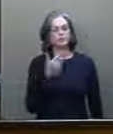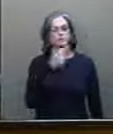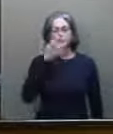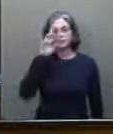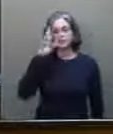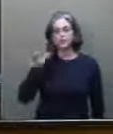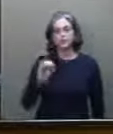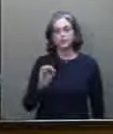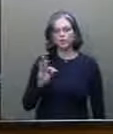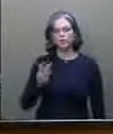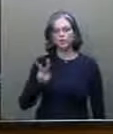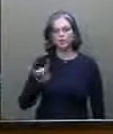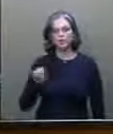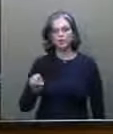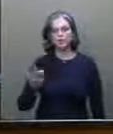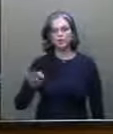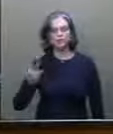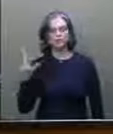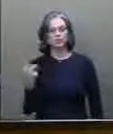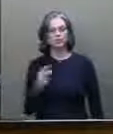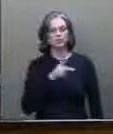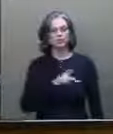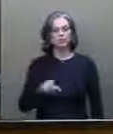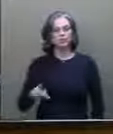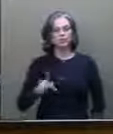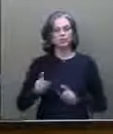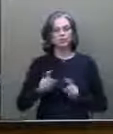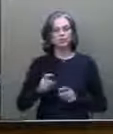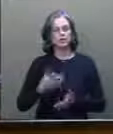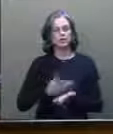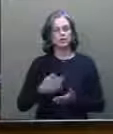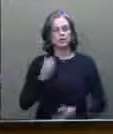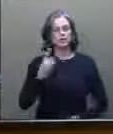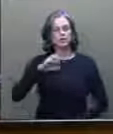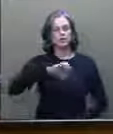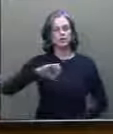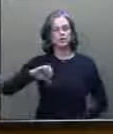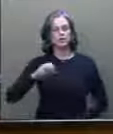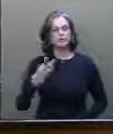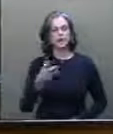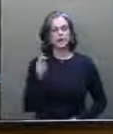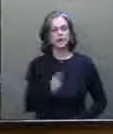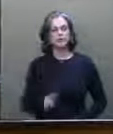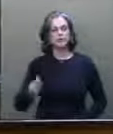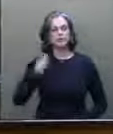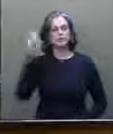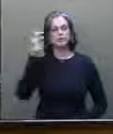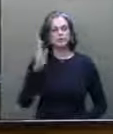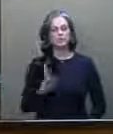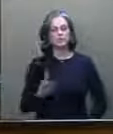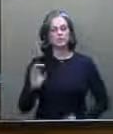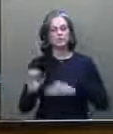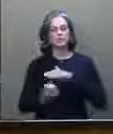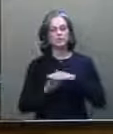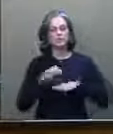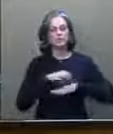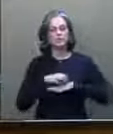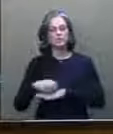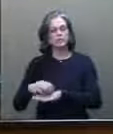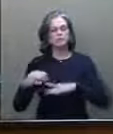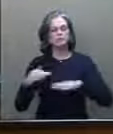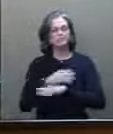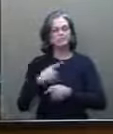Otávio Vieira da Cunha Filho, presidente executivo desde 1993 da Associação Nacional das Empresas de Transportes